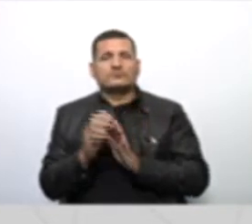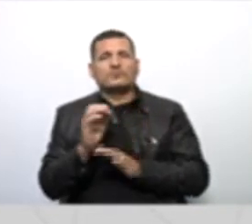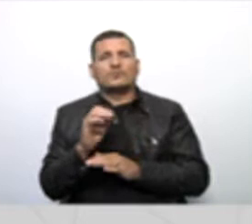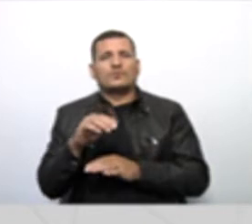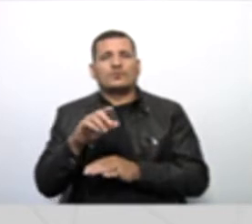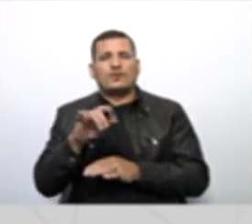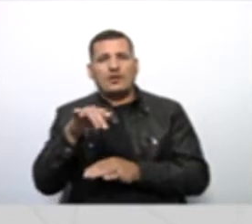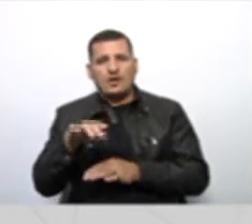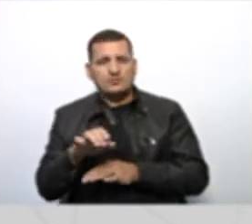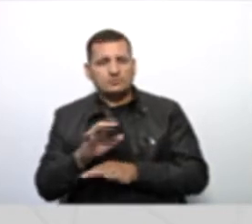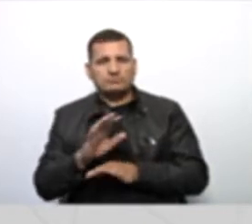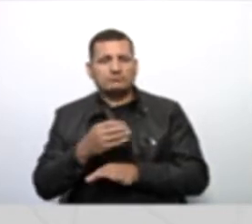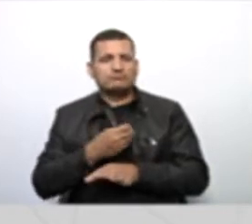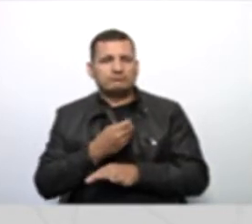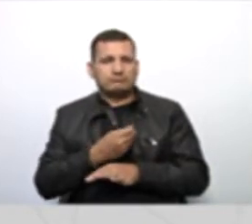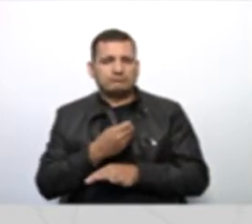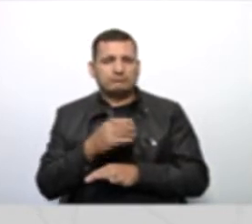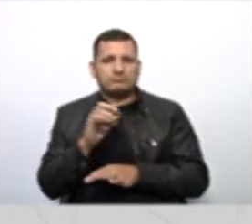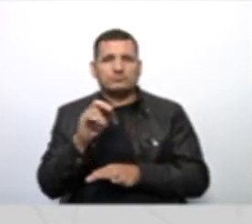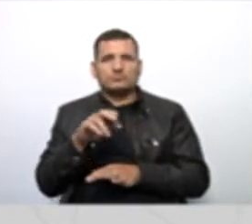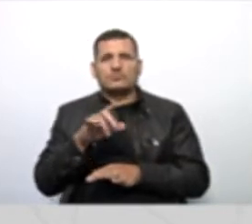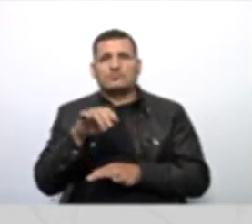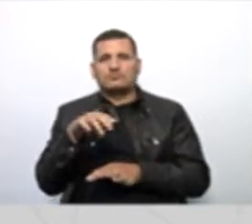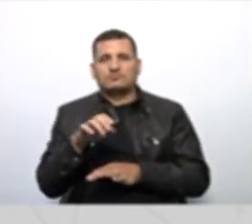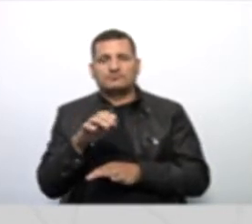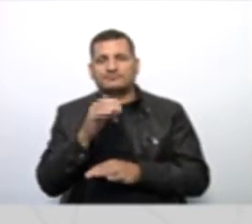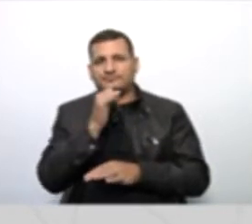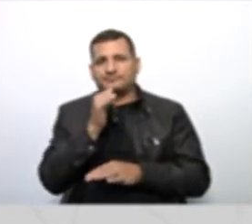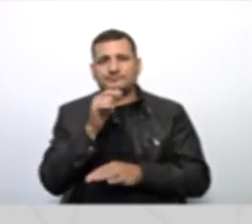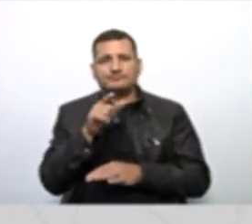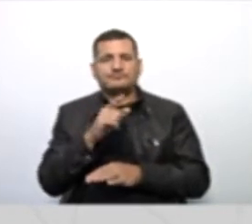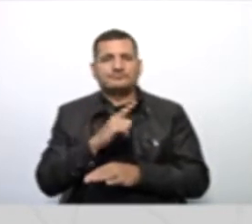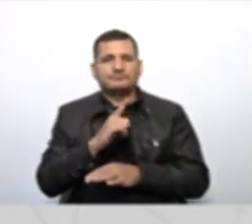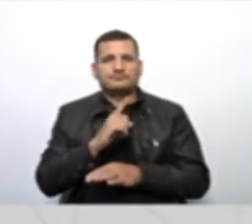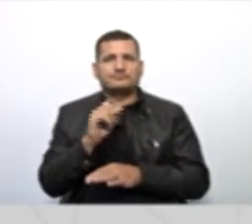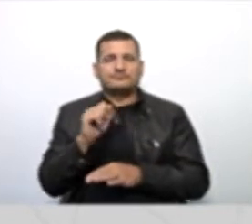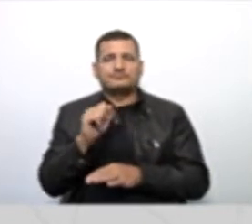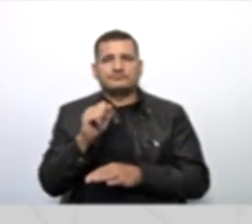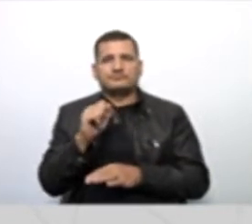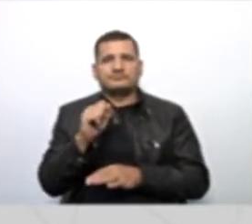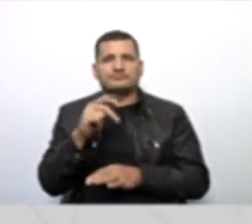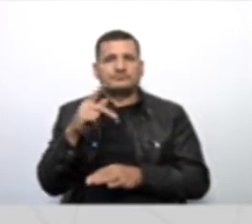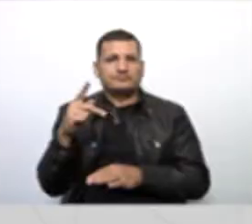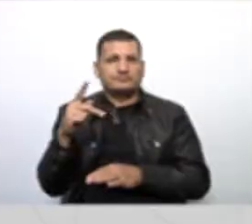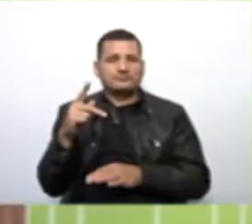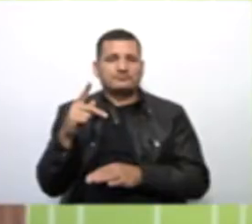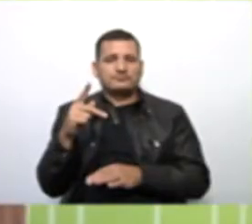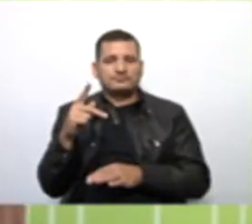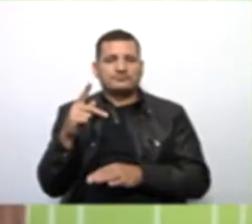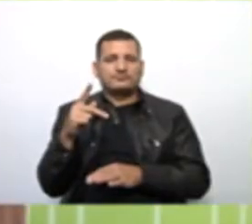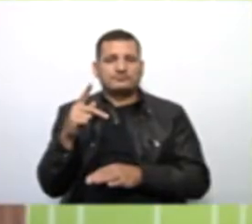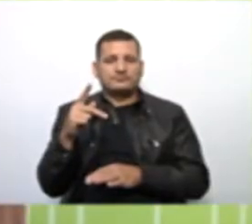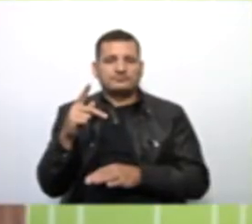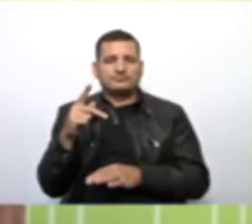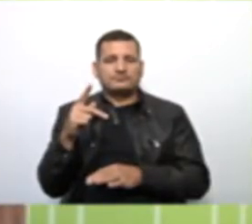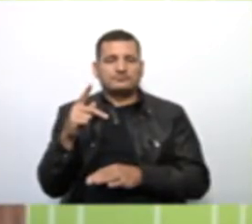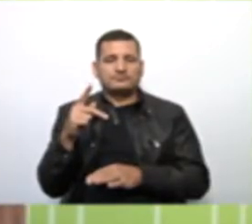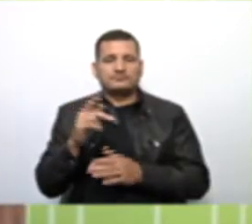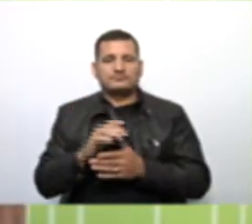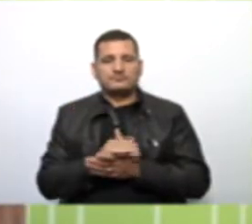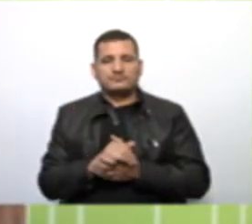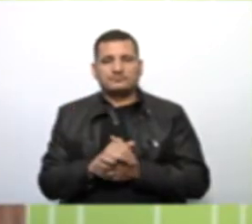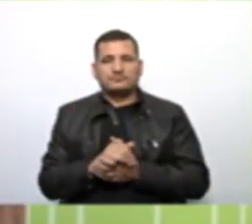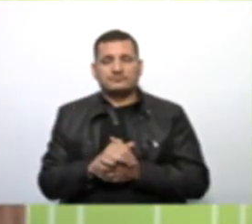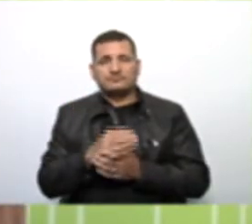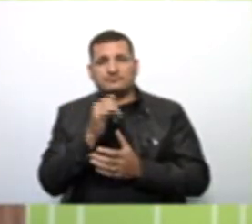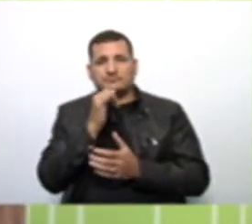Como dizer essa presença? Vamos supor que você tem um aplicativo. Pode focar aqui um pouquinho aqui em mim. Então,